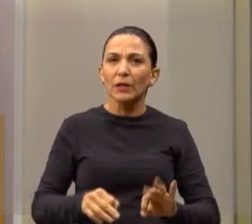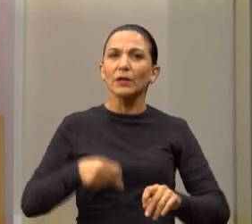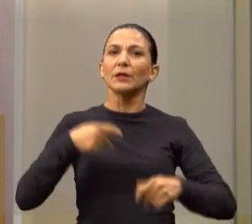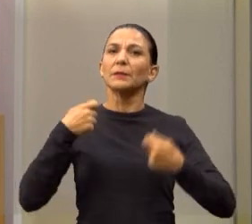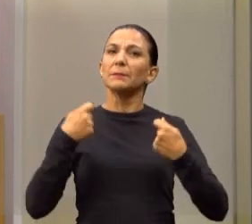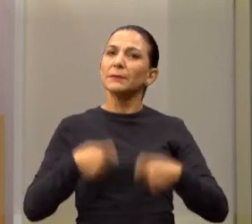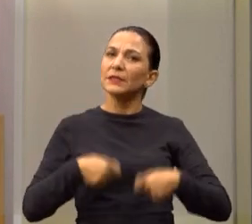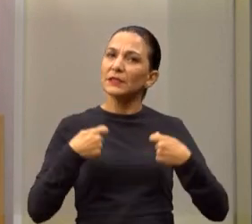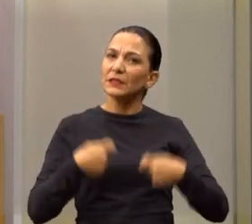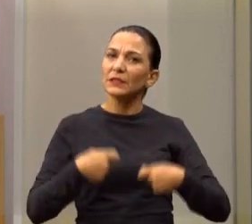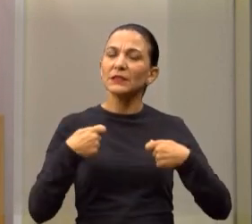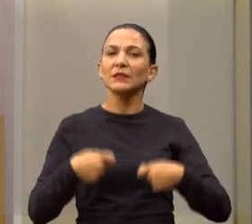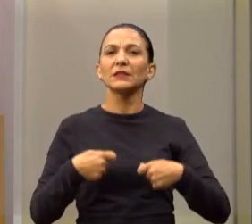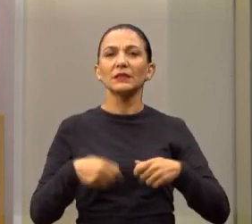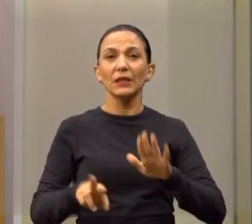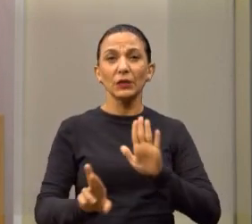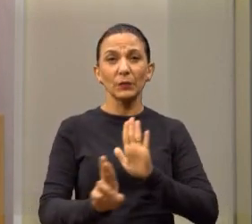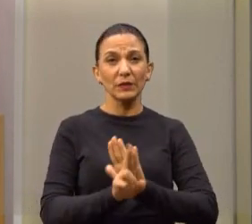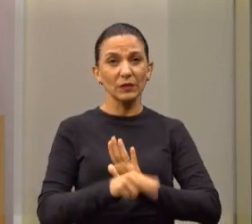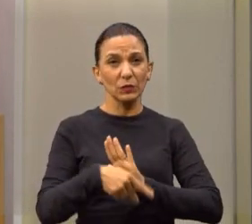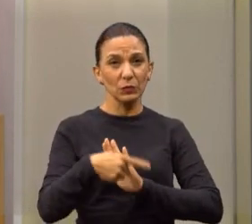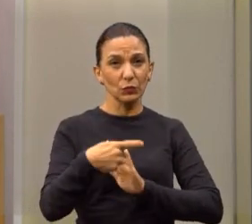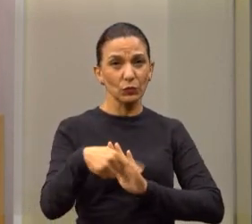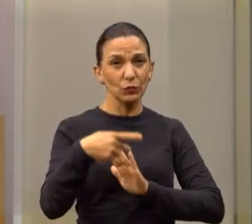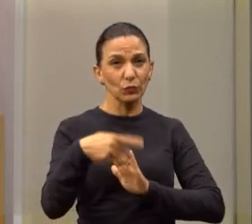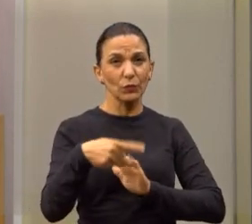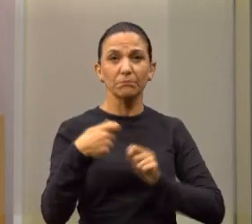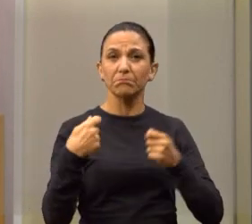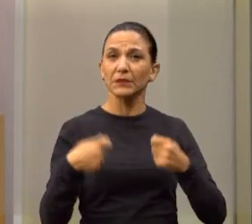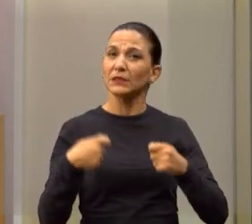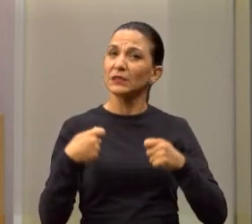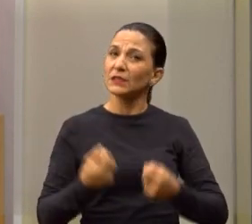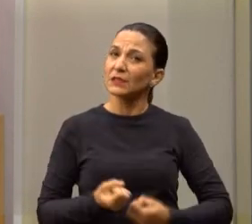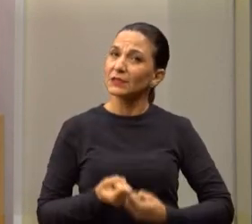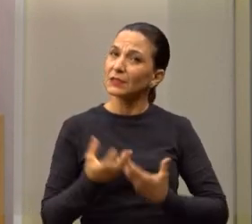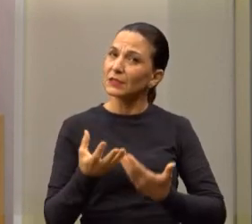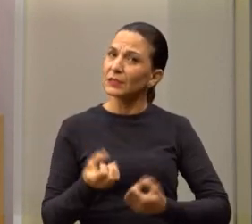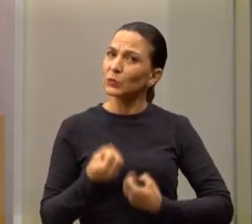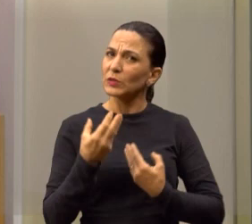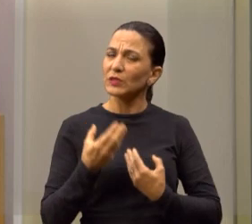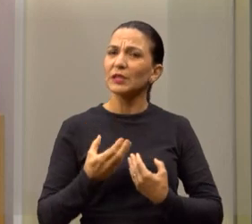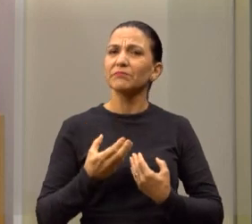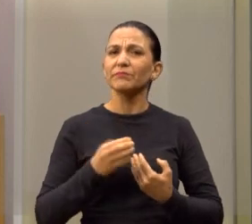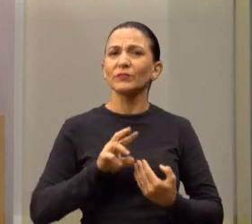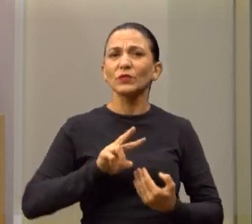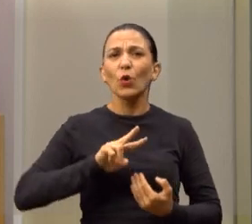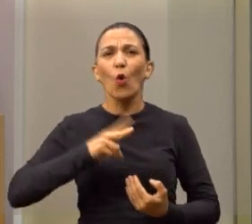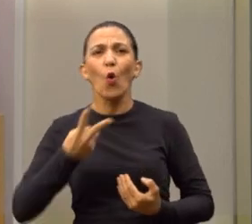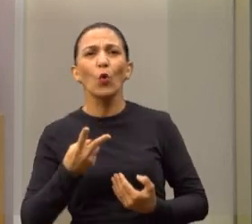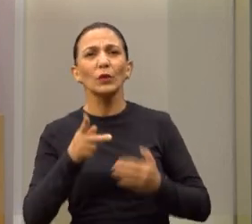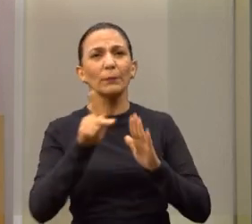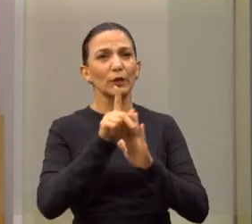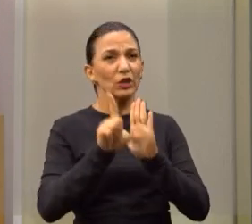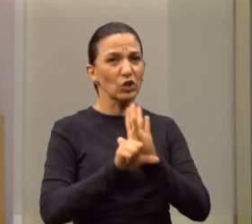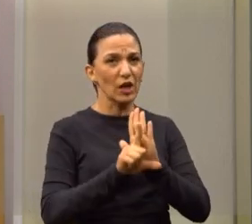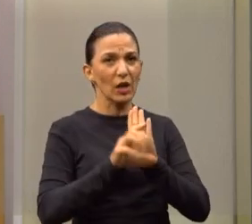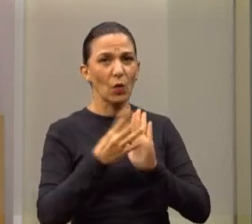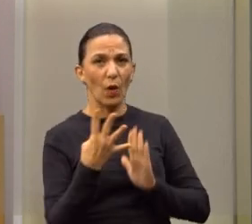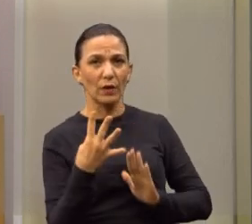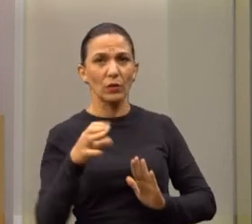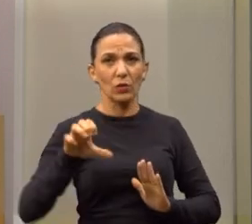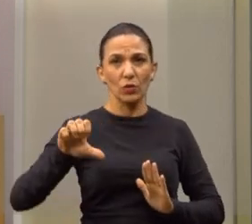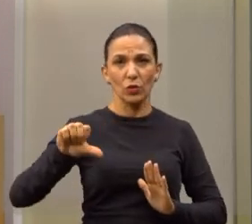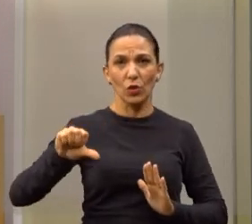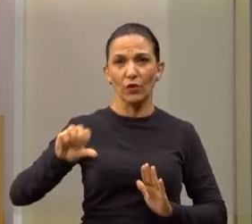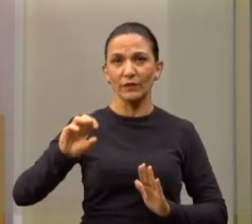sua construção e de sua representação precisa se manifestar e se colocar contrário. É uma condição que